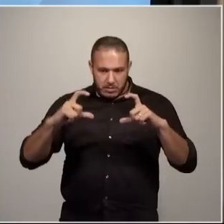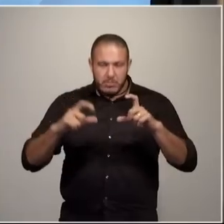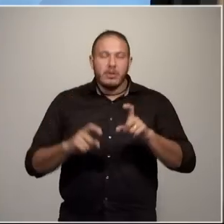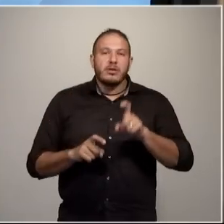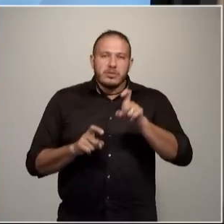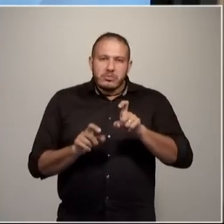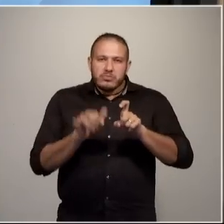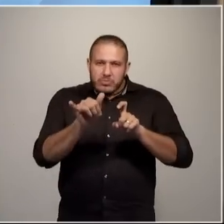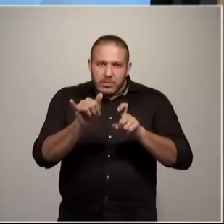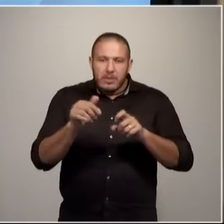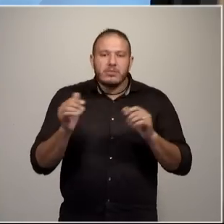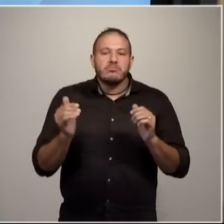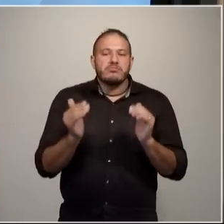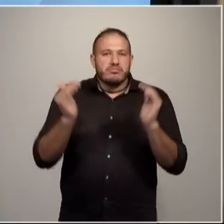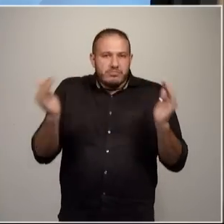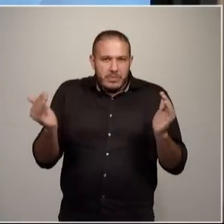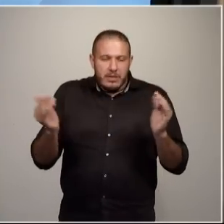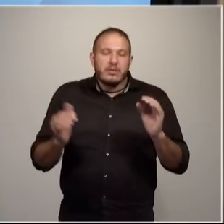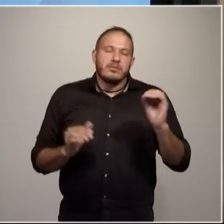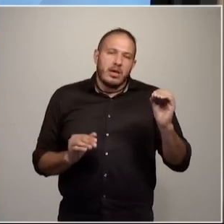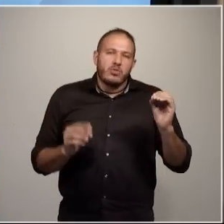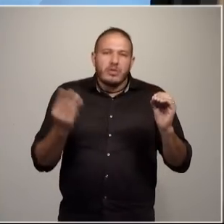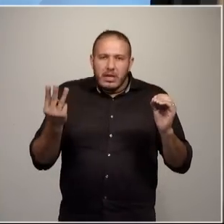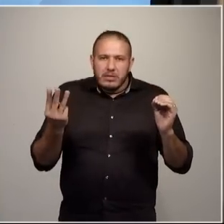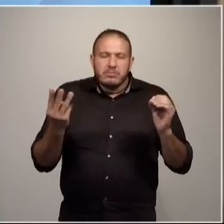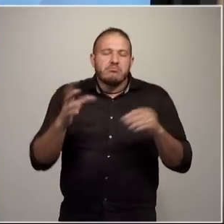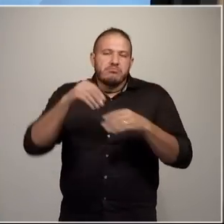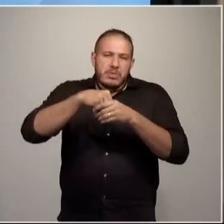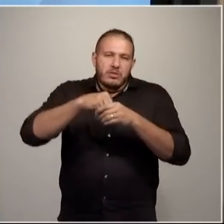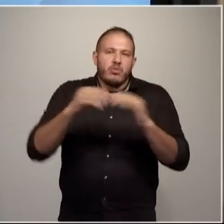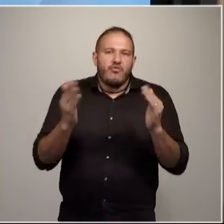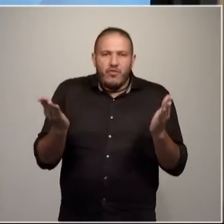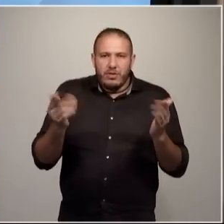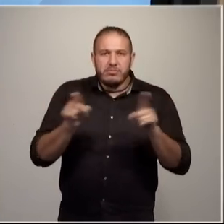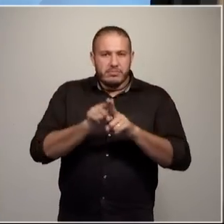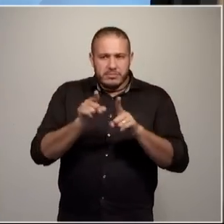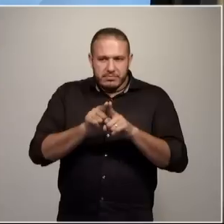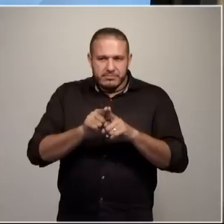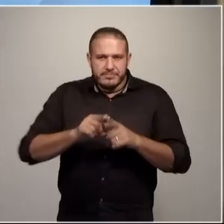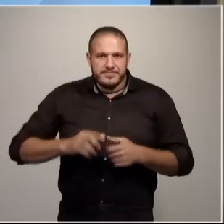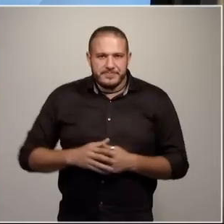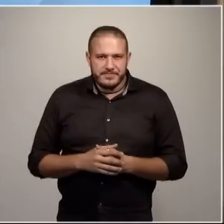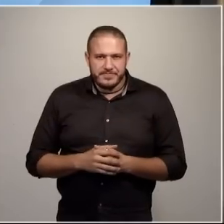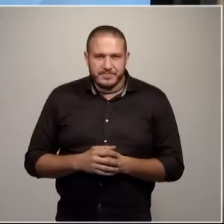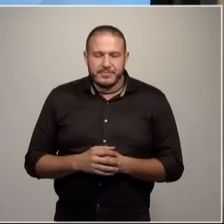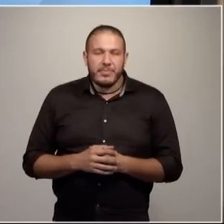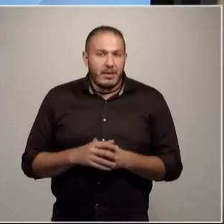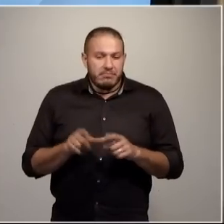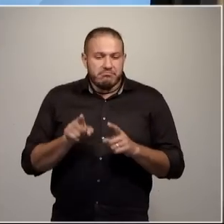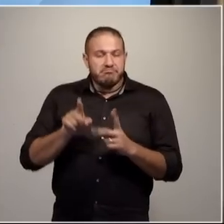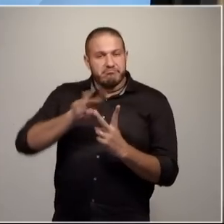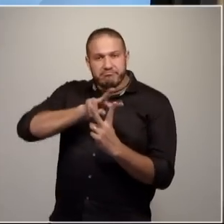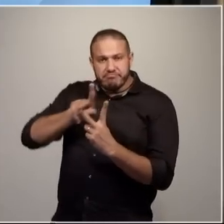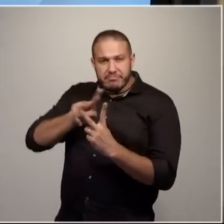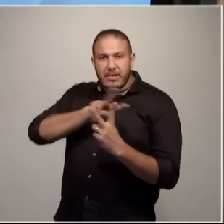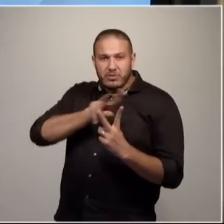x03, os dois fora. Ou trocado, x03 dentro e y02. As duas estão certas.